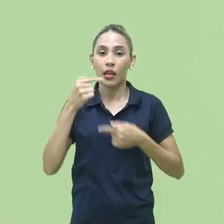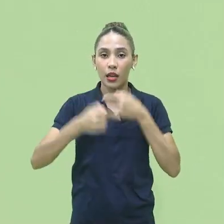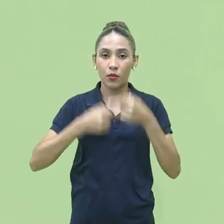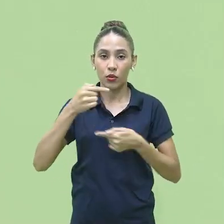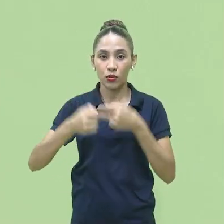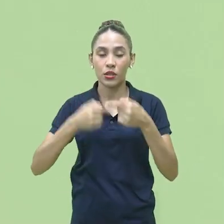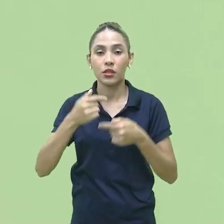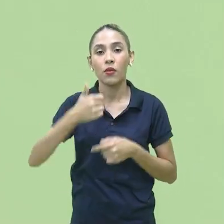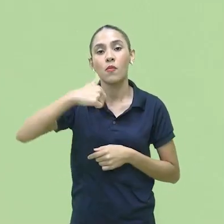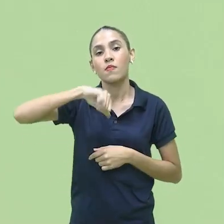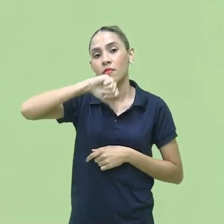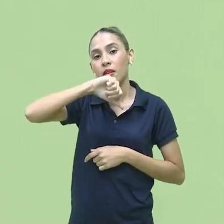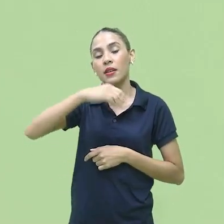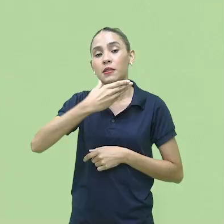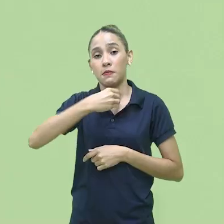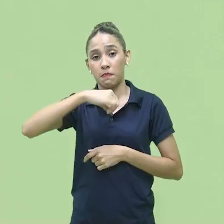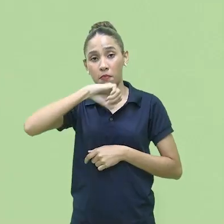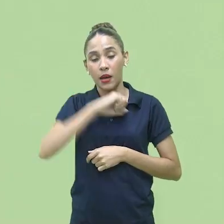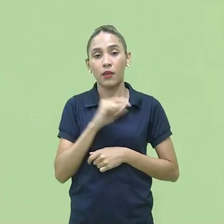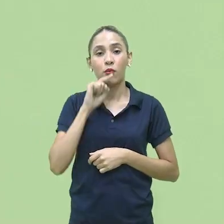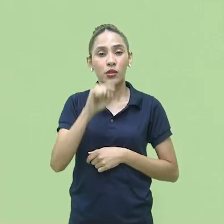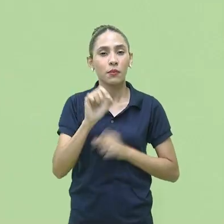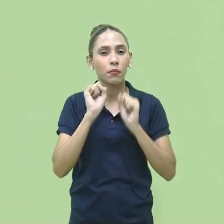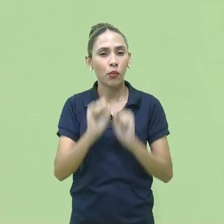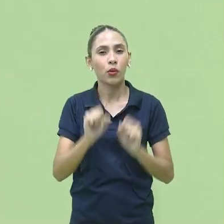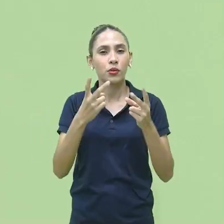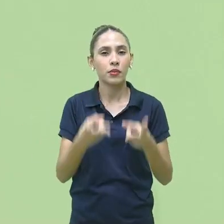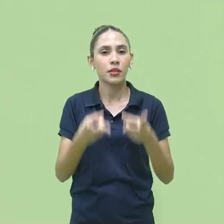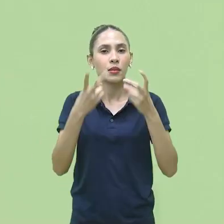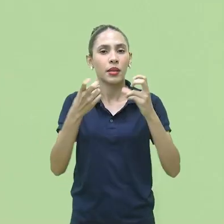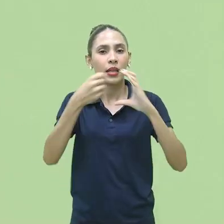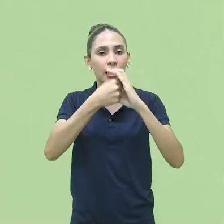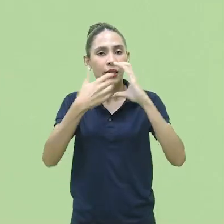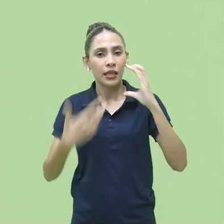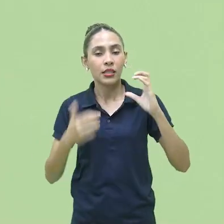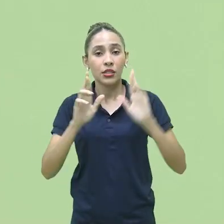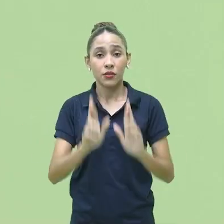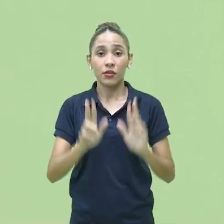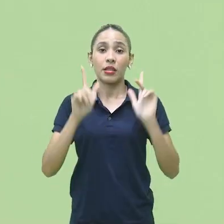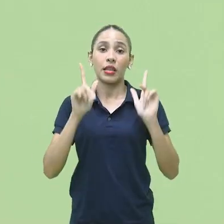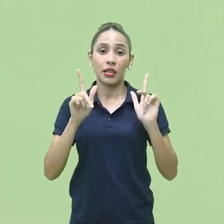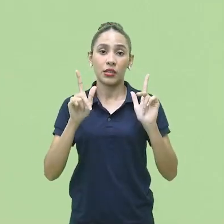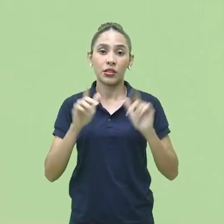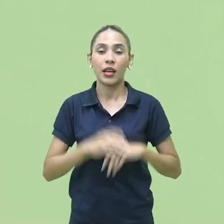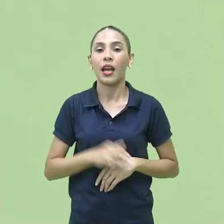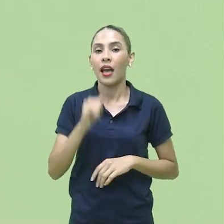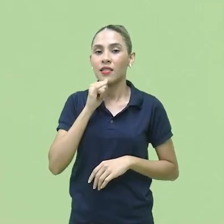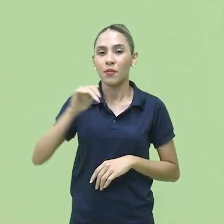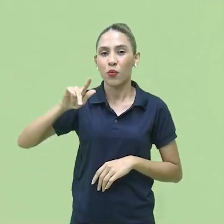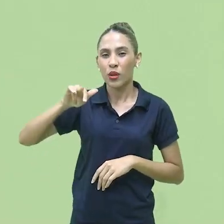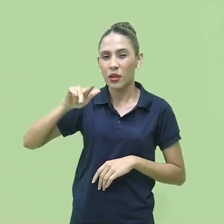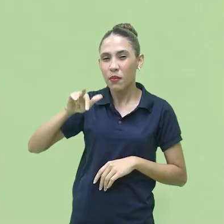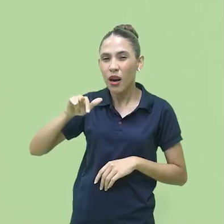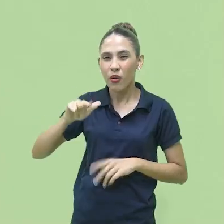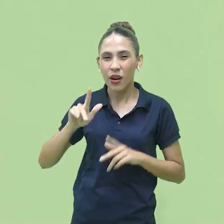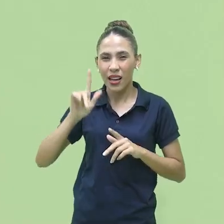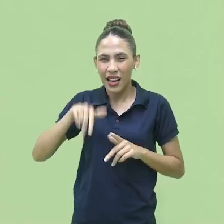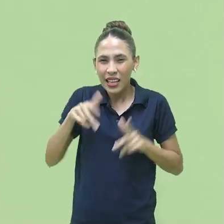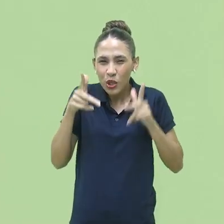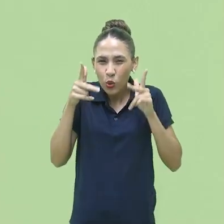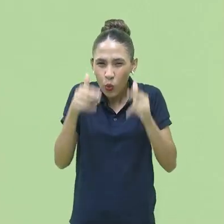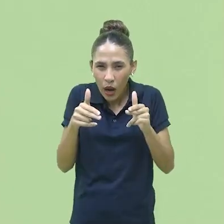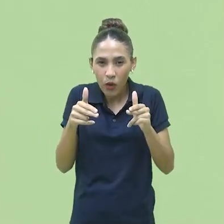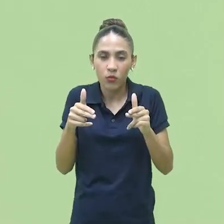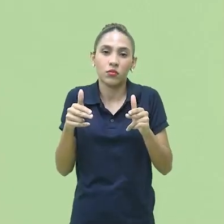reprodutivo dos pais, vocês podem observar características diferentes. Nenhum irmão é exatamente a cópia